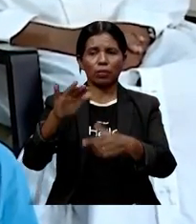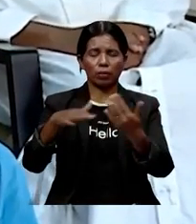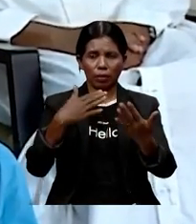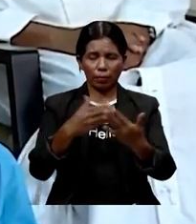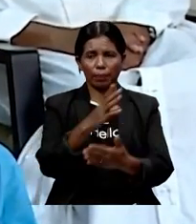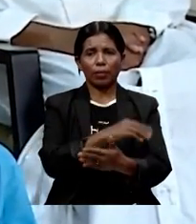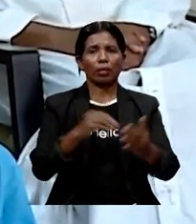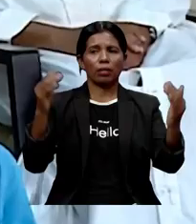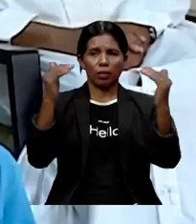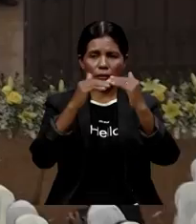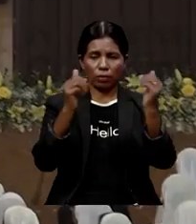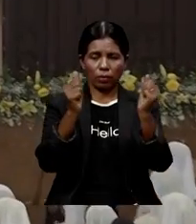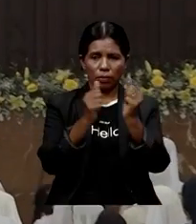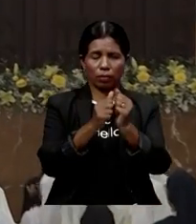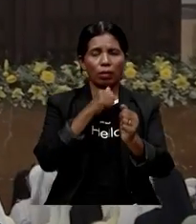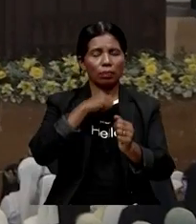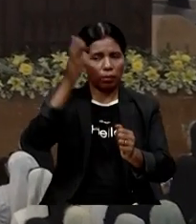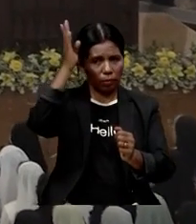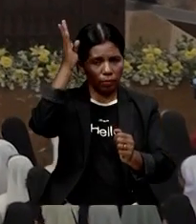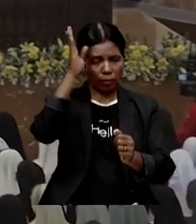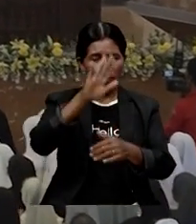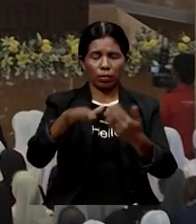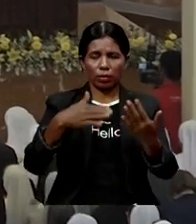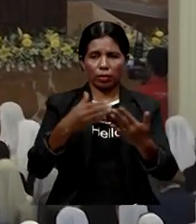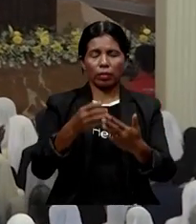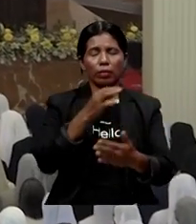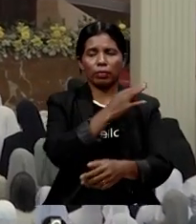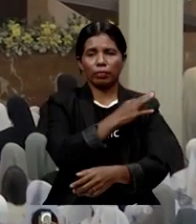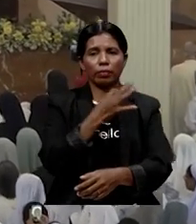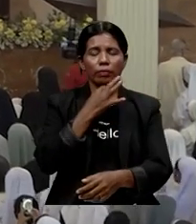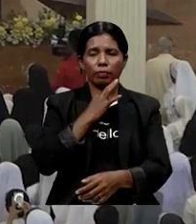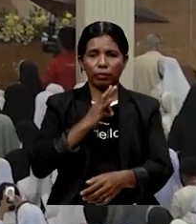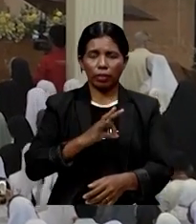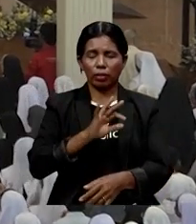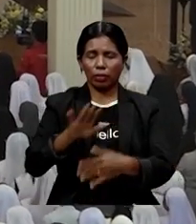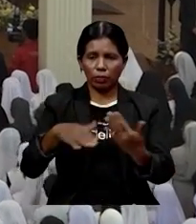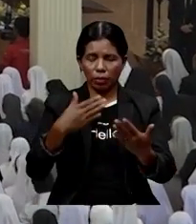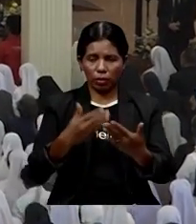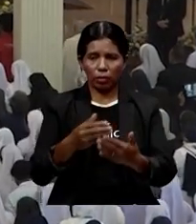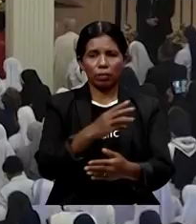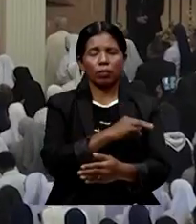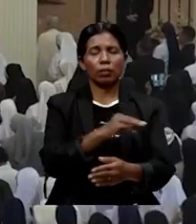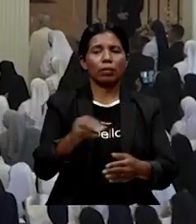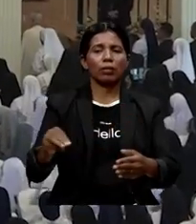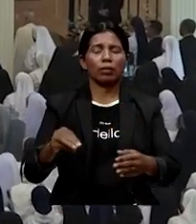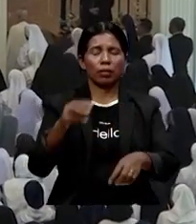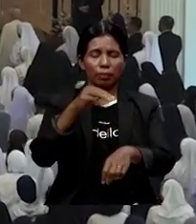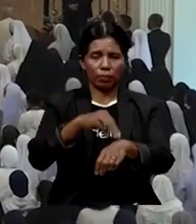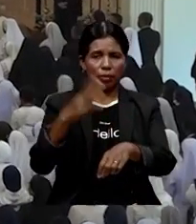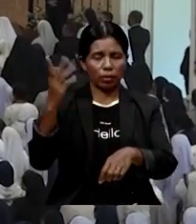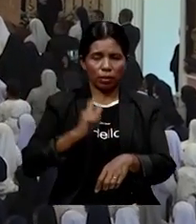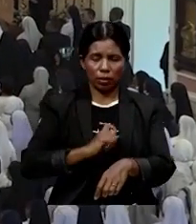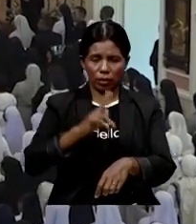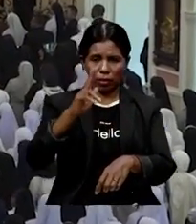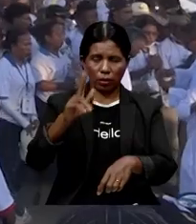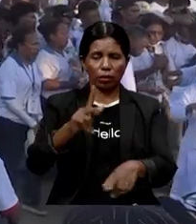no nosso encontro o Cardeal, Padre, Madre, Frater, Seminarista, Catequista, Coro Sira, no Missa Solene e Tacitolo,